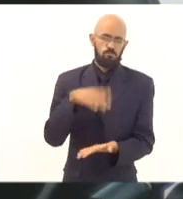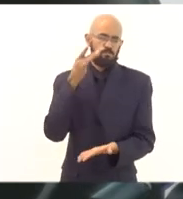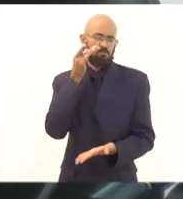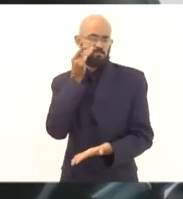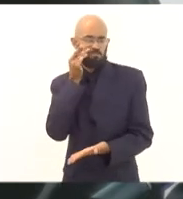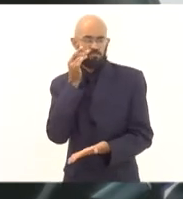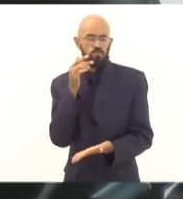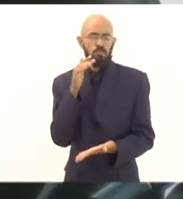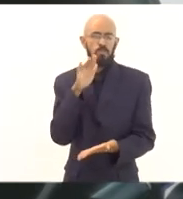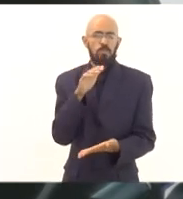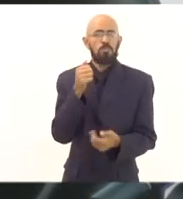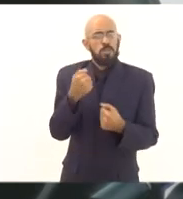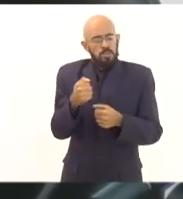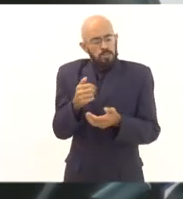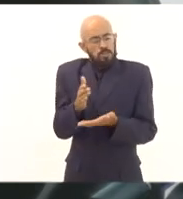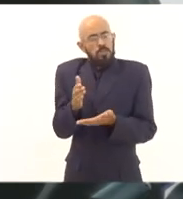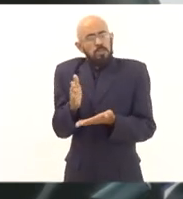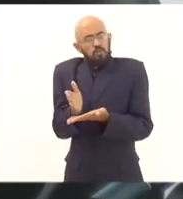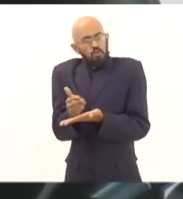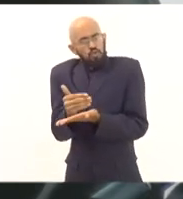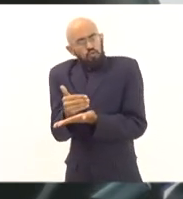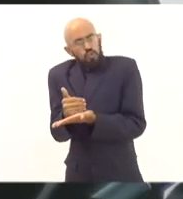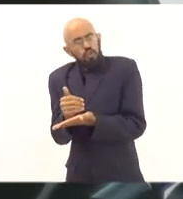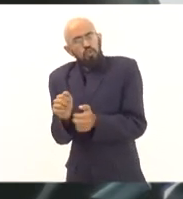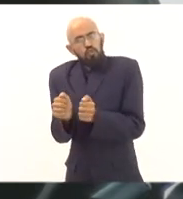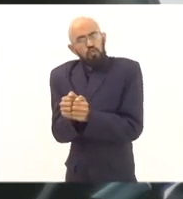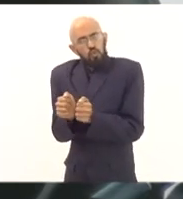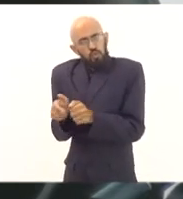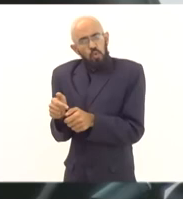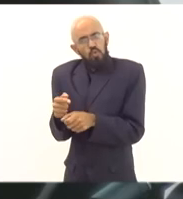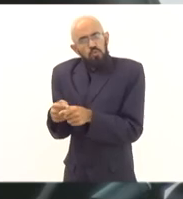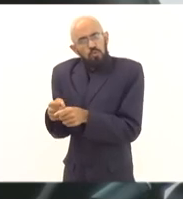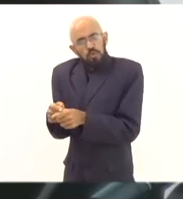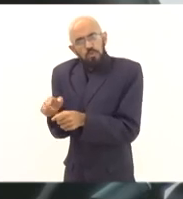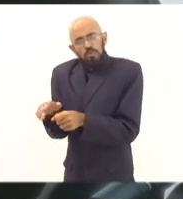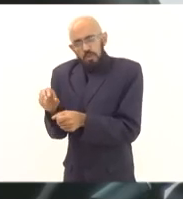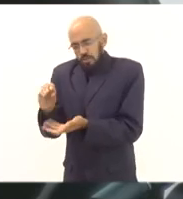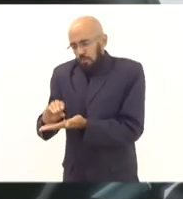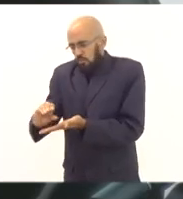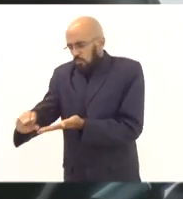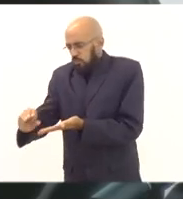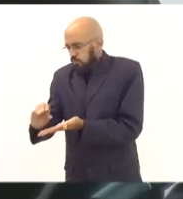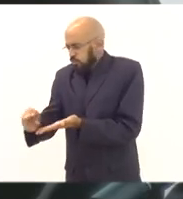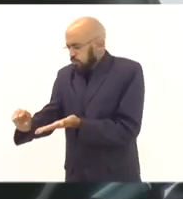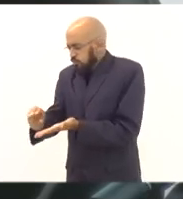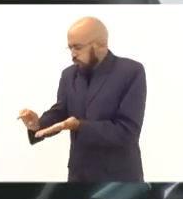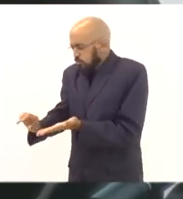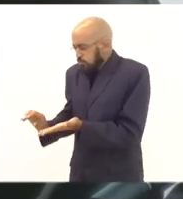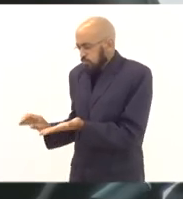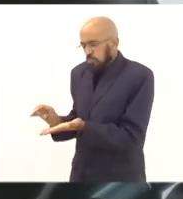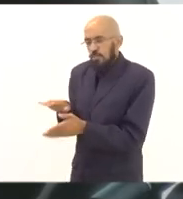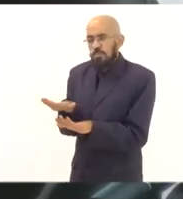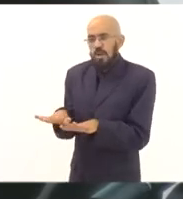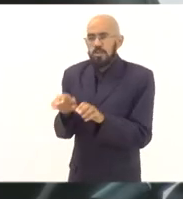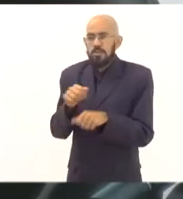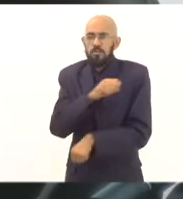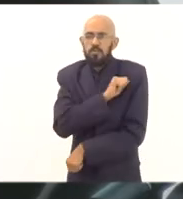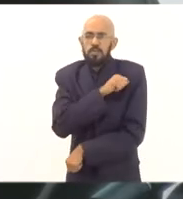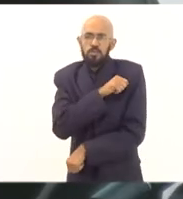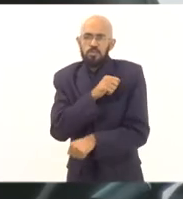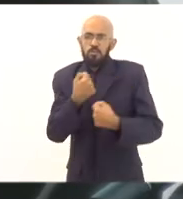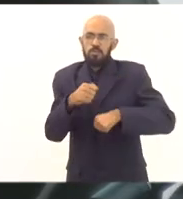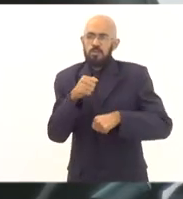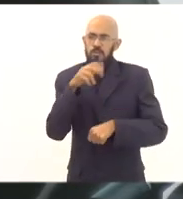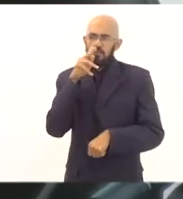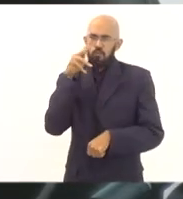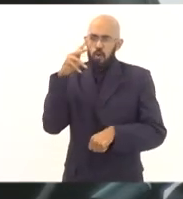com os municípios mas é um dinheiro que você direciona para os municípios essa fiscalização conhecer muito intenso em